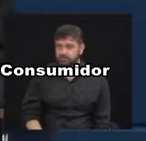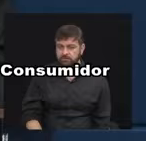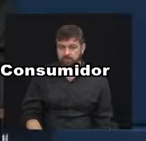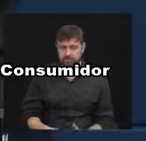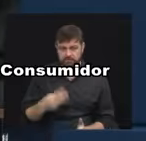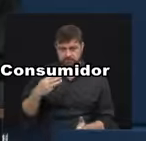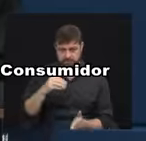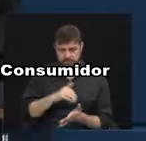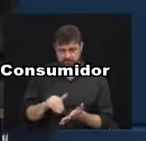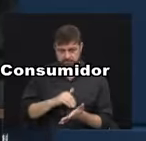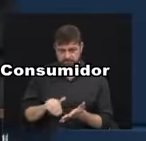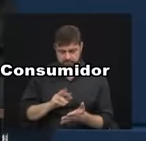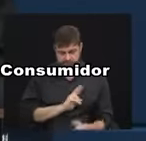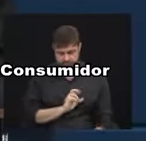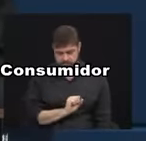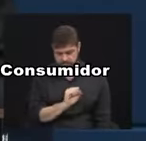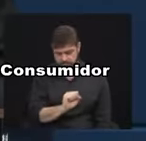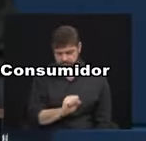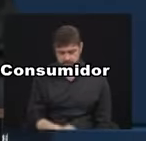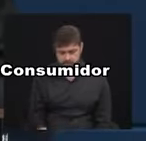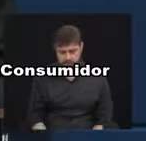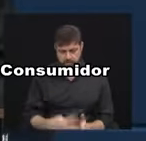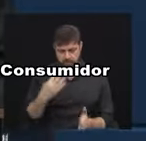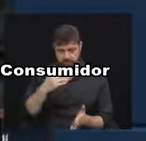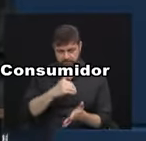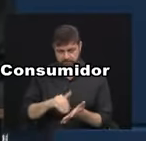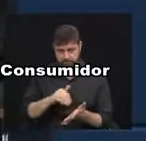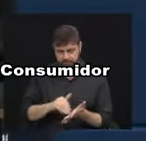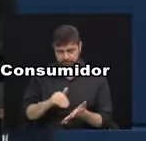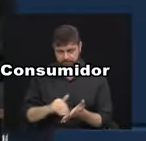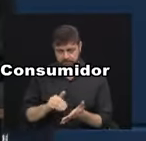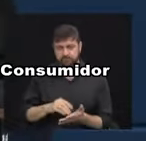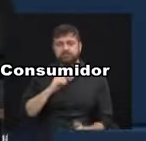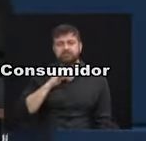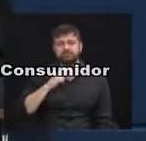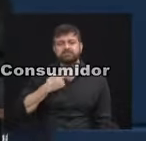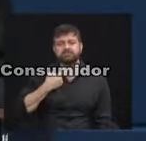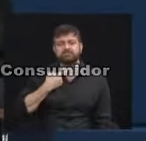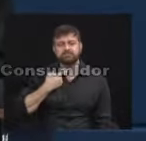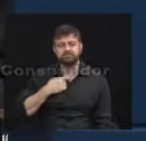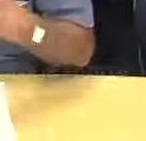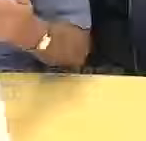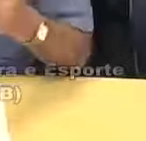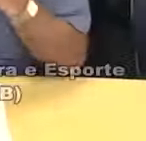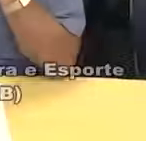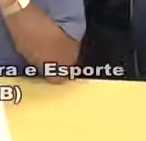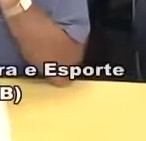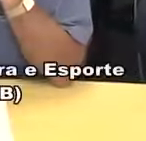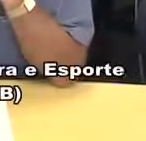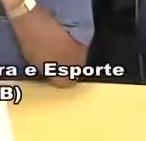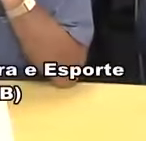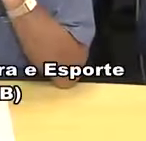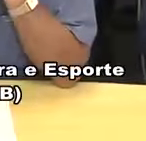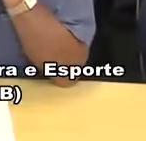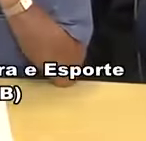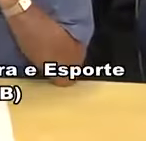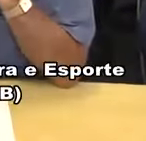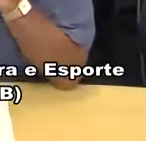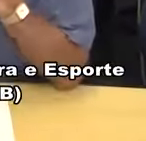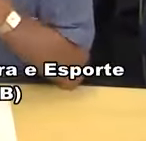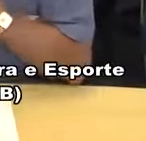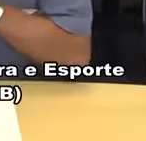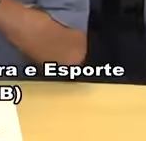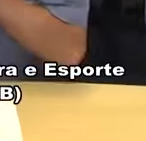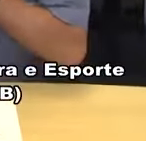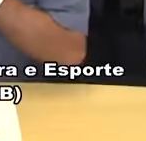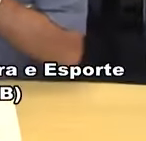tem a presidência do Fernando Mendes, do PRB, vereador em primeiro mandato no Legislativo. Na Comissão de Educação, Cultura